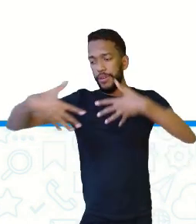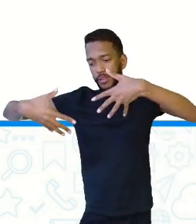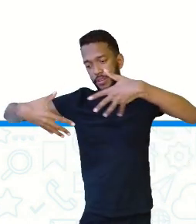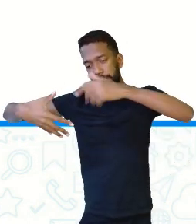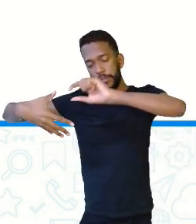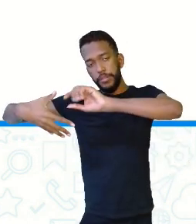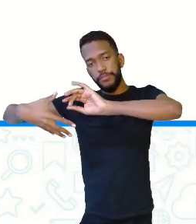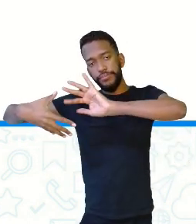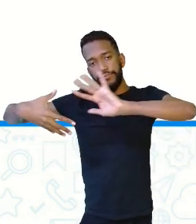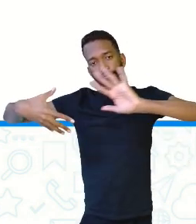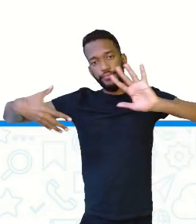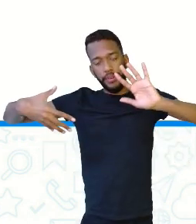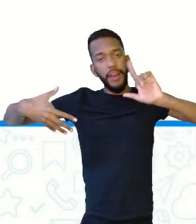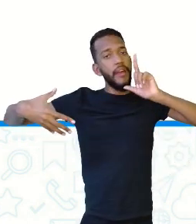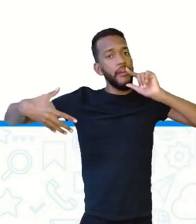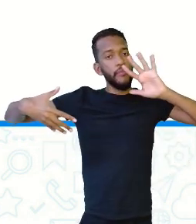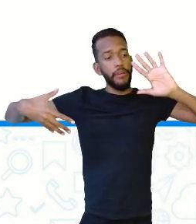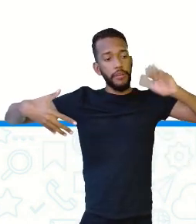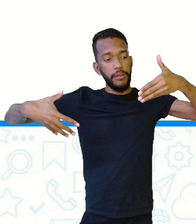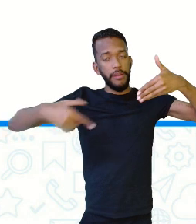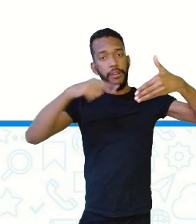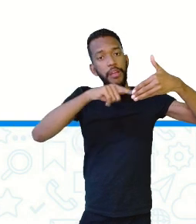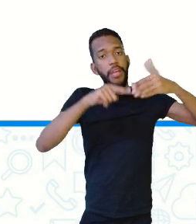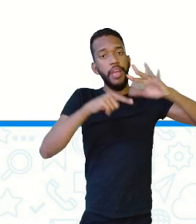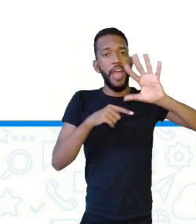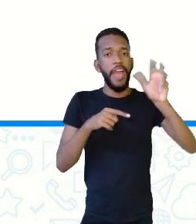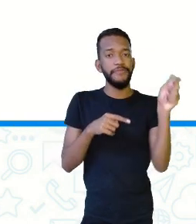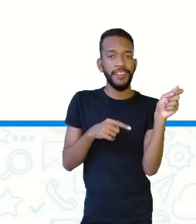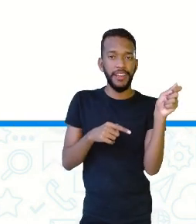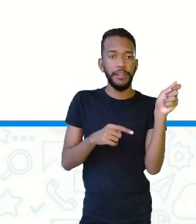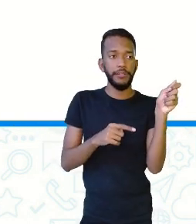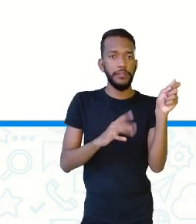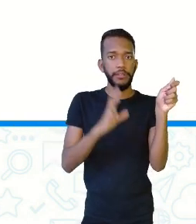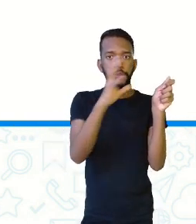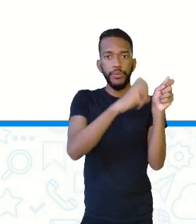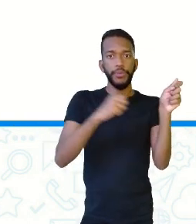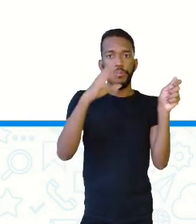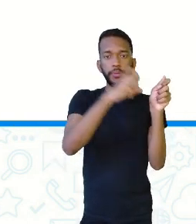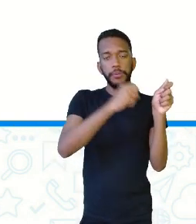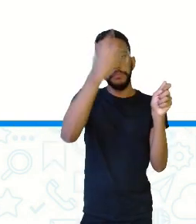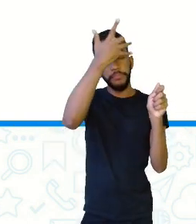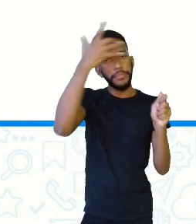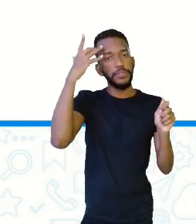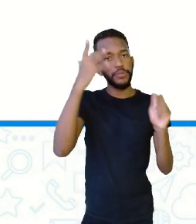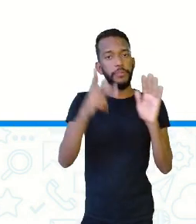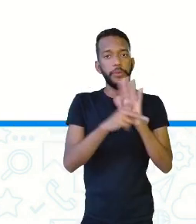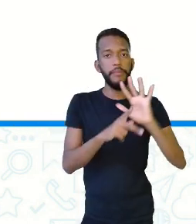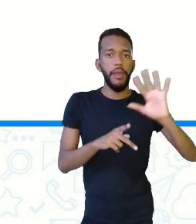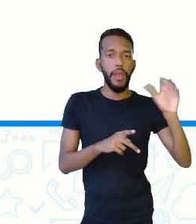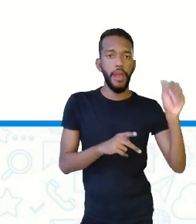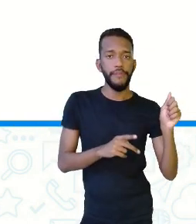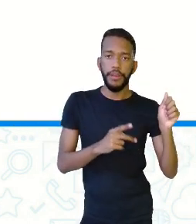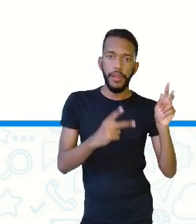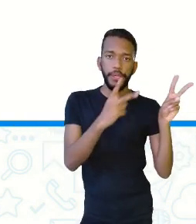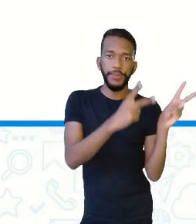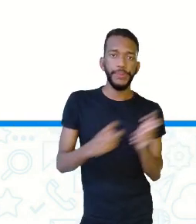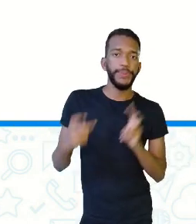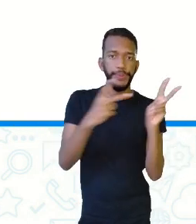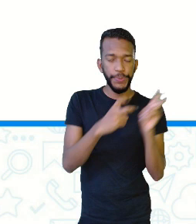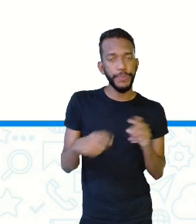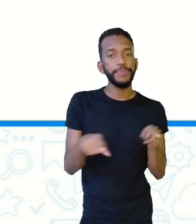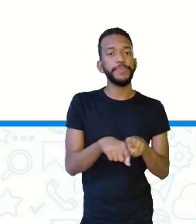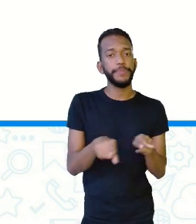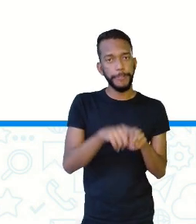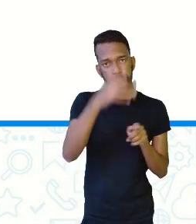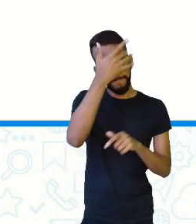escravizar os africanos. Então nós vimos aí, nós estamos vendo o continente africano